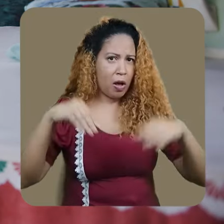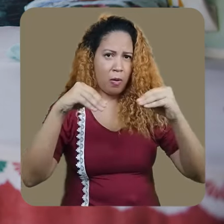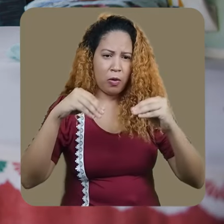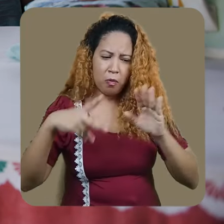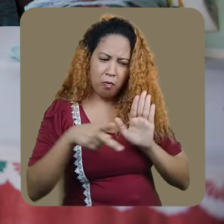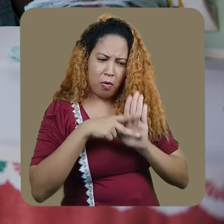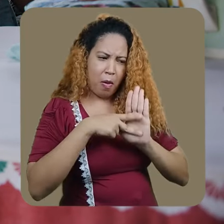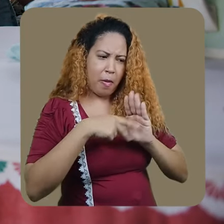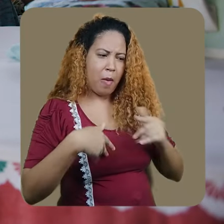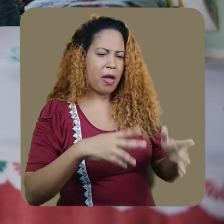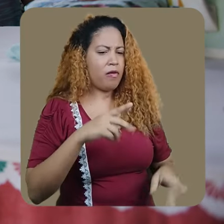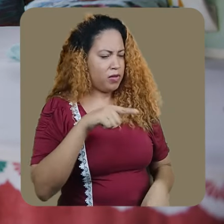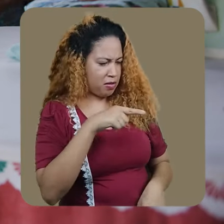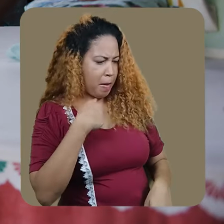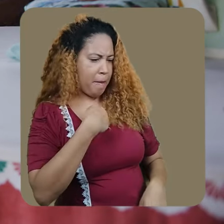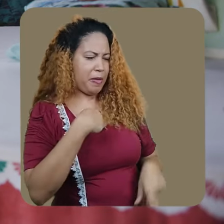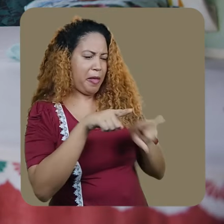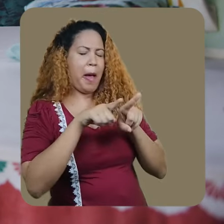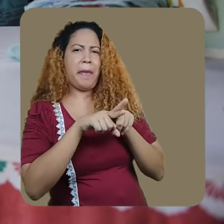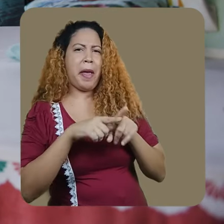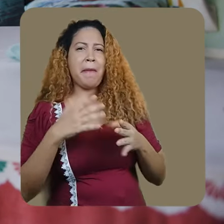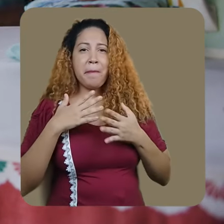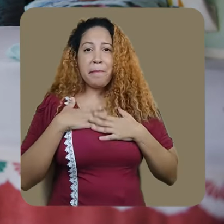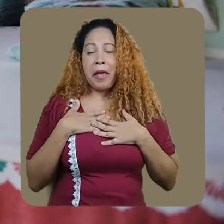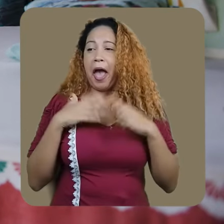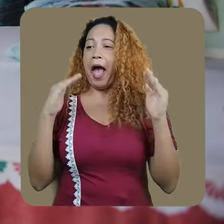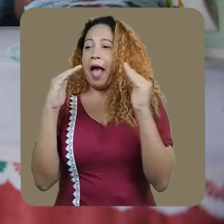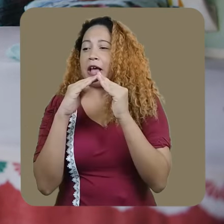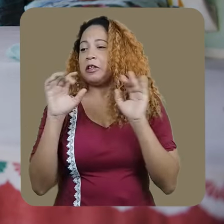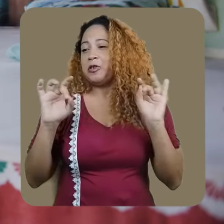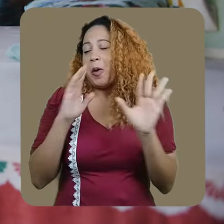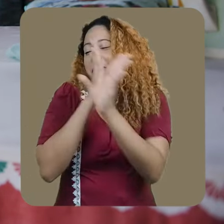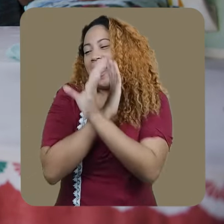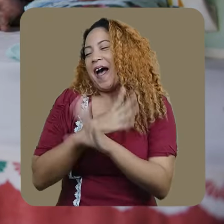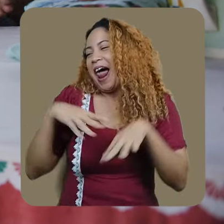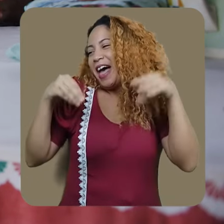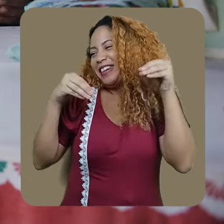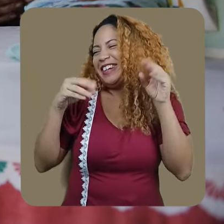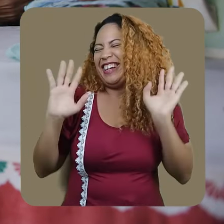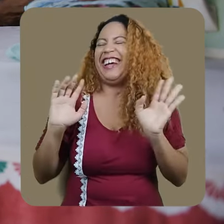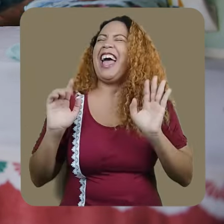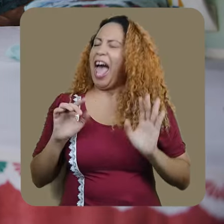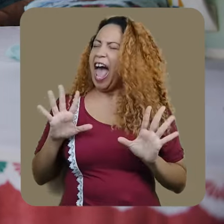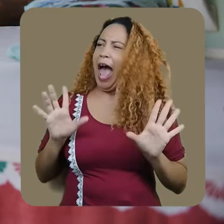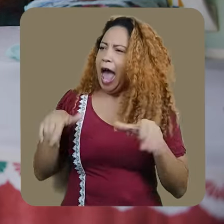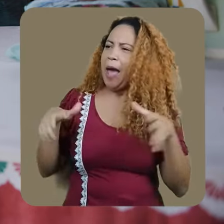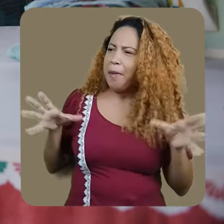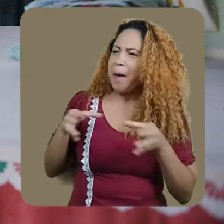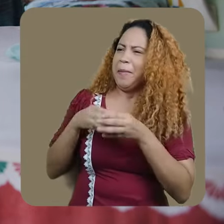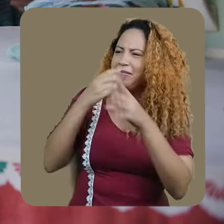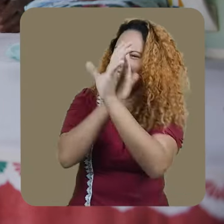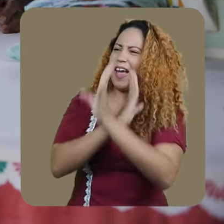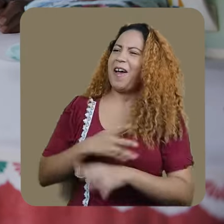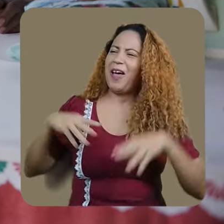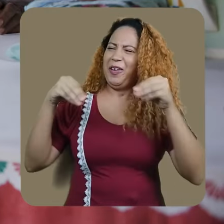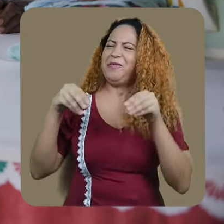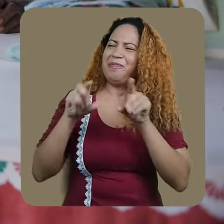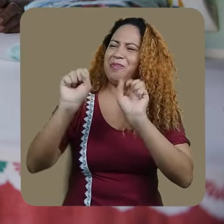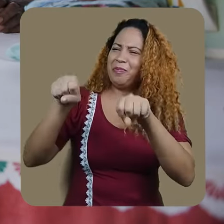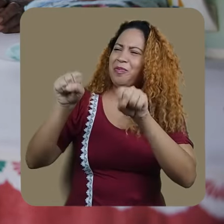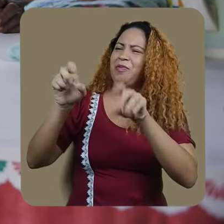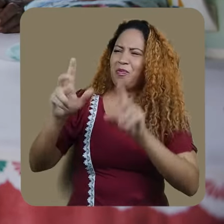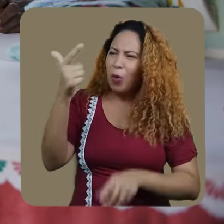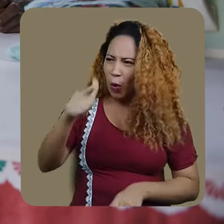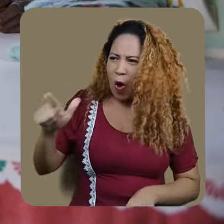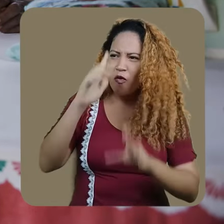de vocês. Só pro Novo que você falou não, pra mim você já falou, minha casa é só pro Tchararu. É, só pra banda Tchararu.